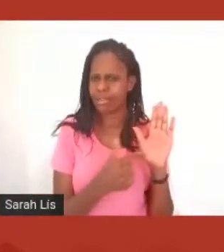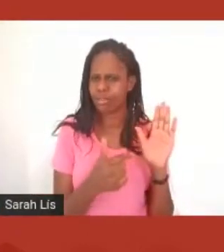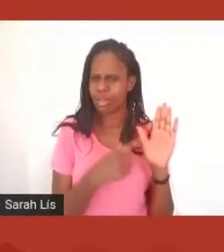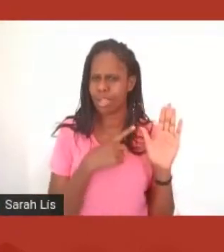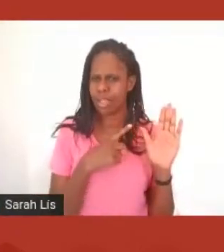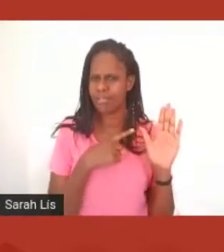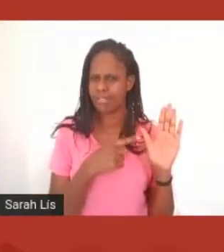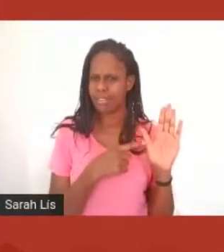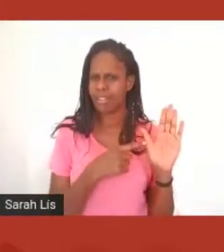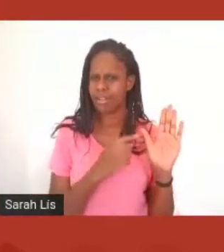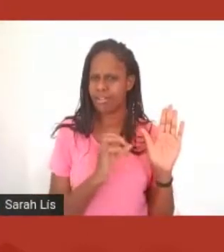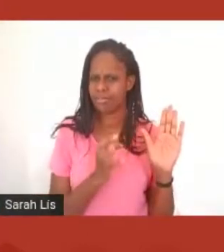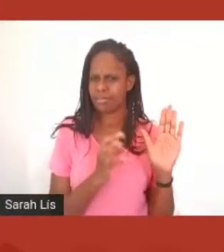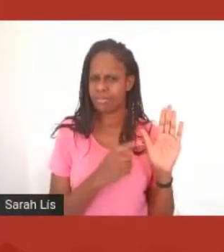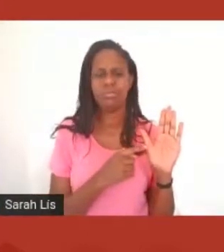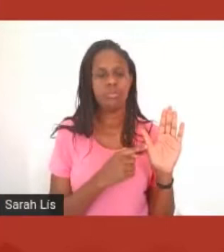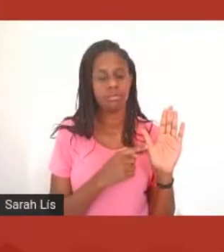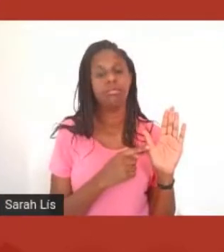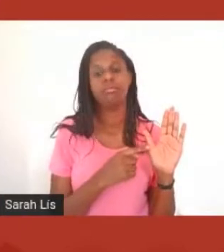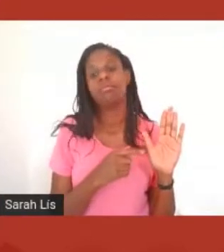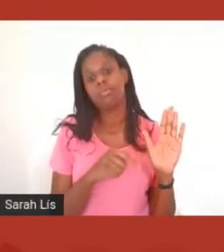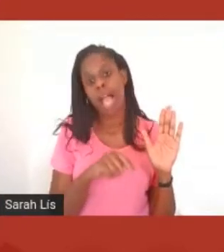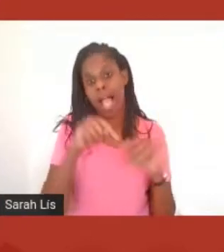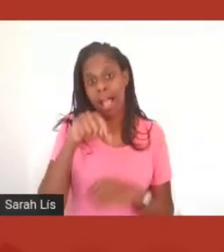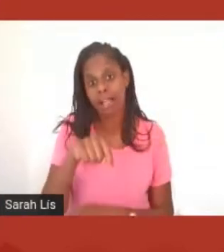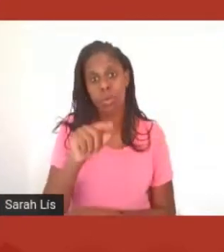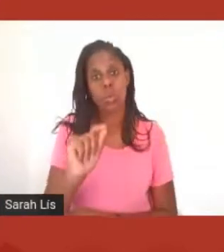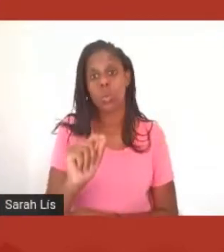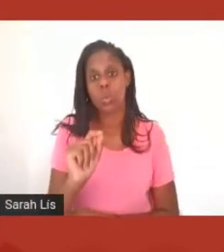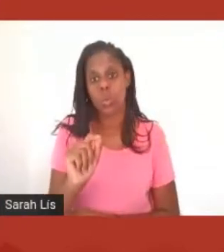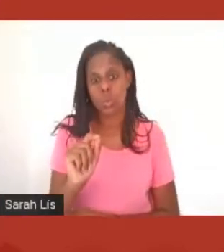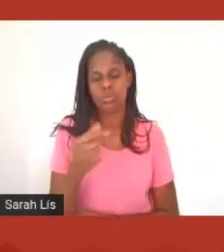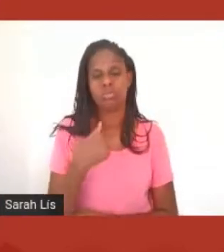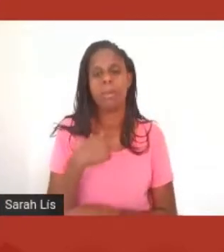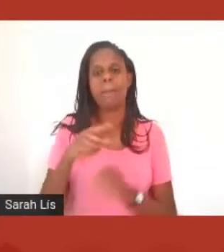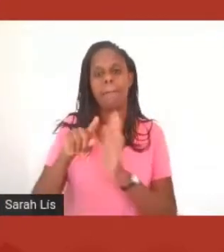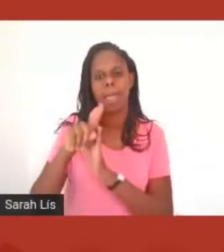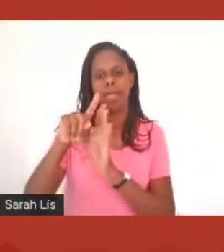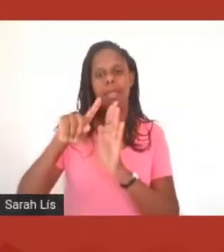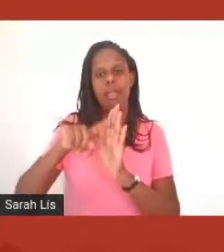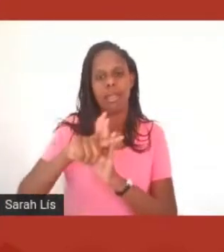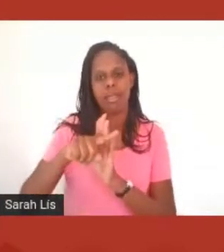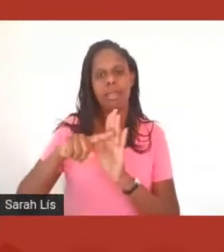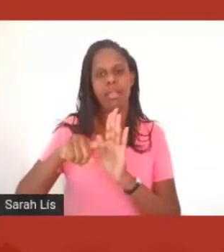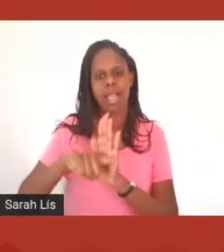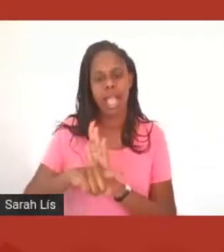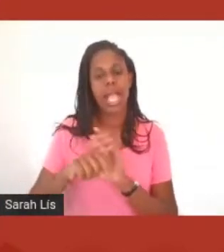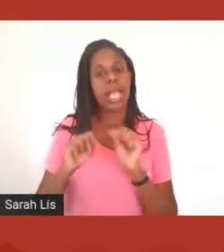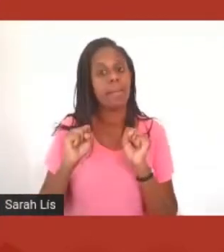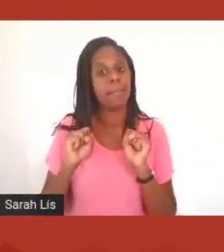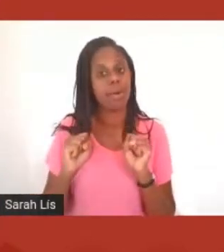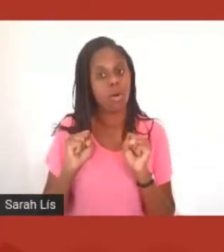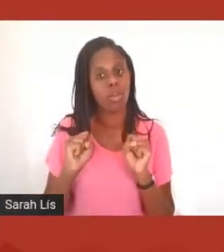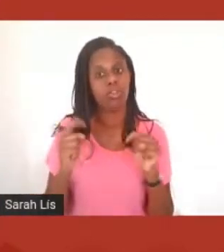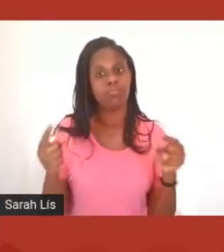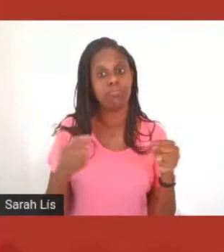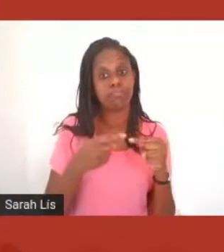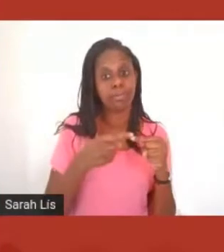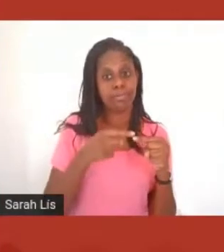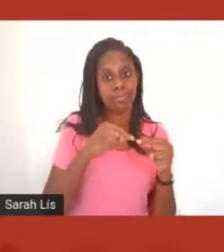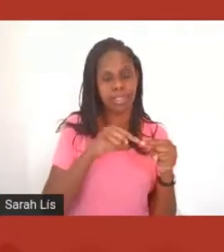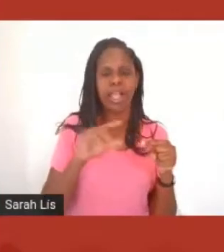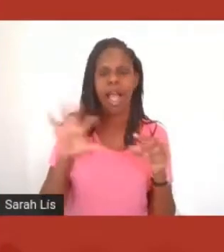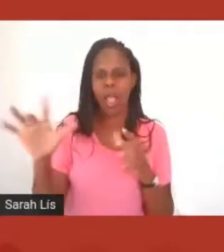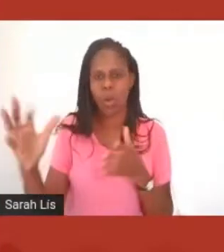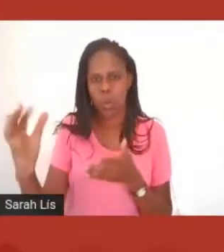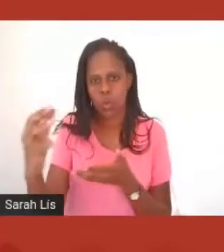Então, aqui a gente está, assim, ainda levantando perguntas que podem estar embutidas ali dentro, né? Mas surgiram alguns termos